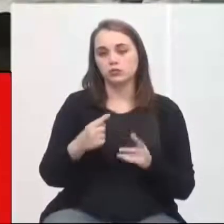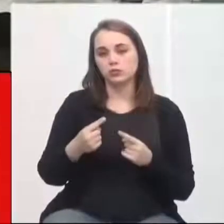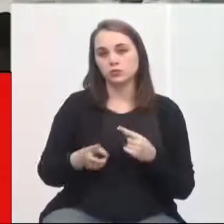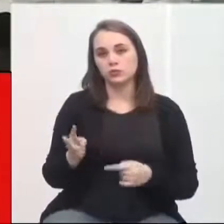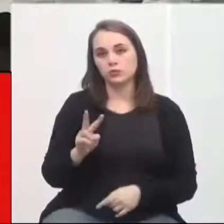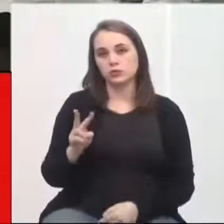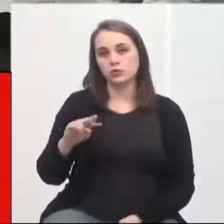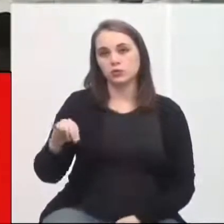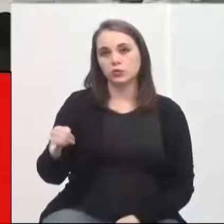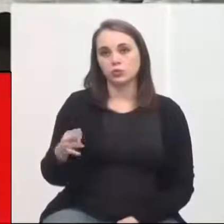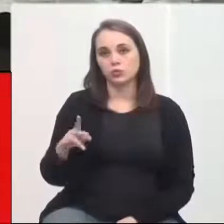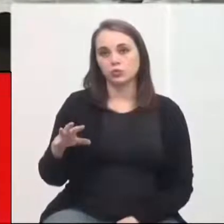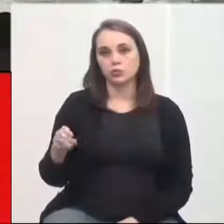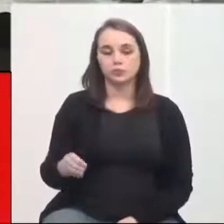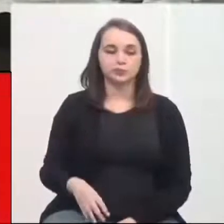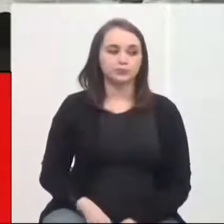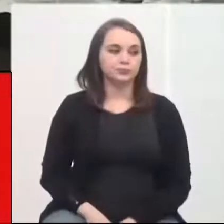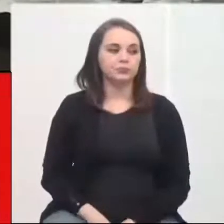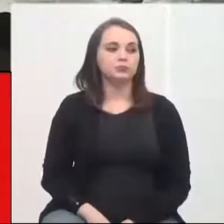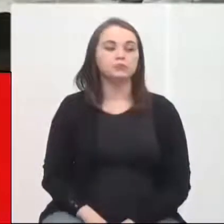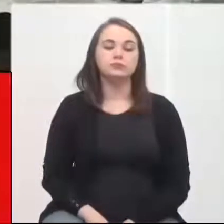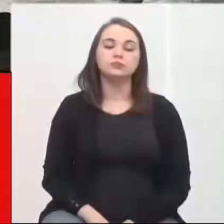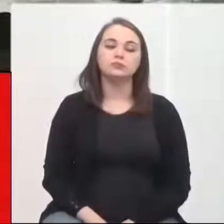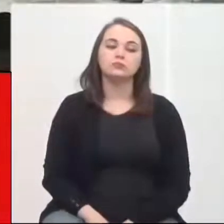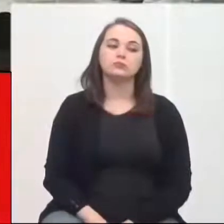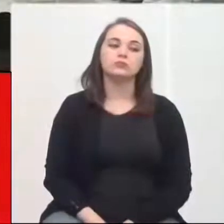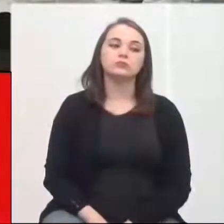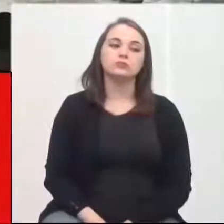palavra, o vereador autor Júlio Kaminski.